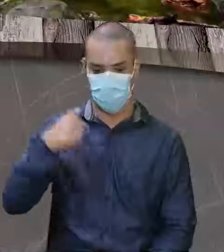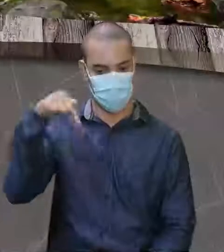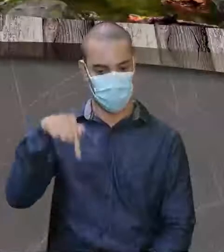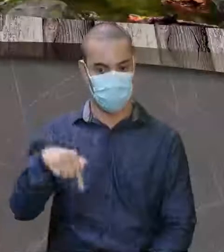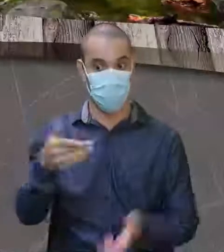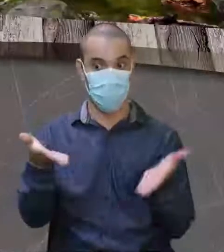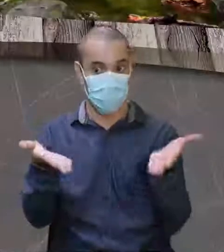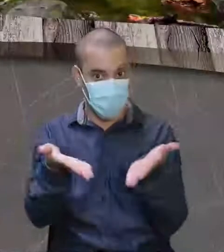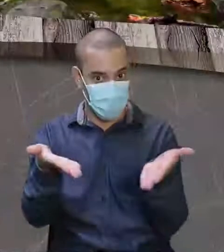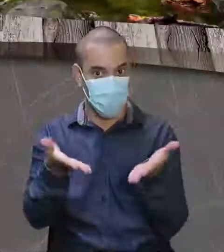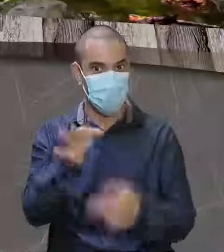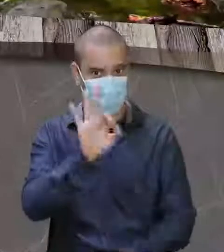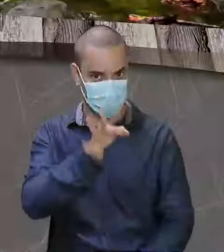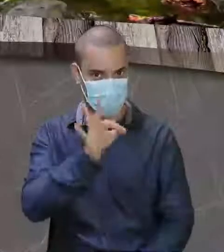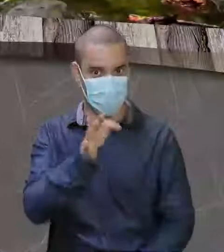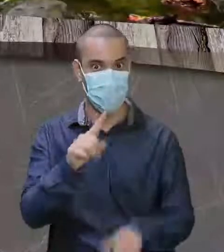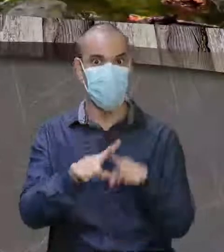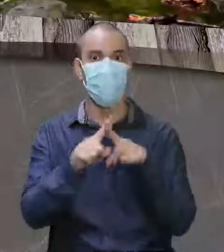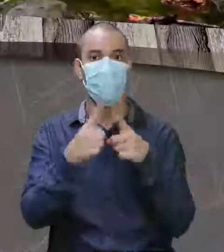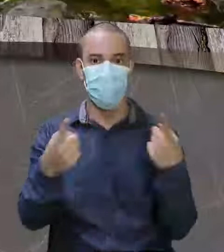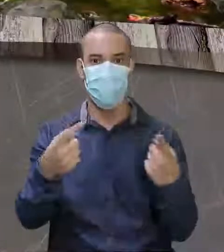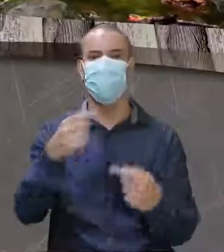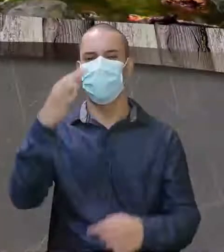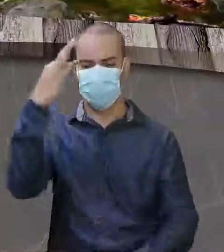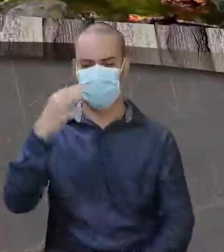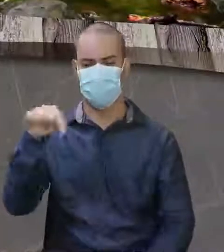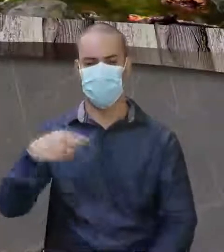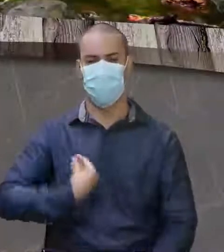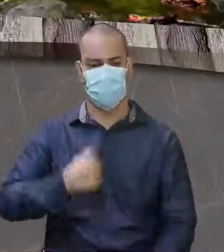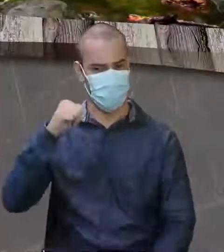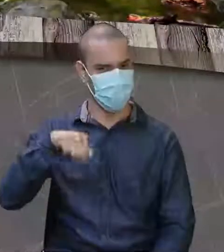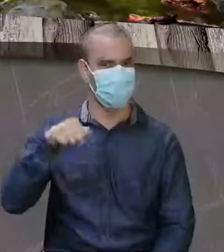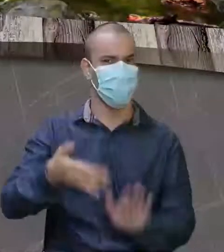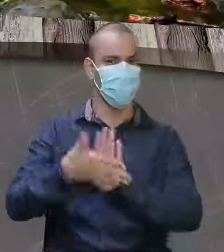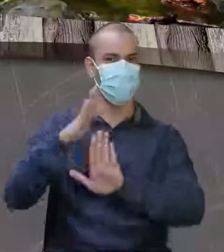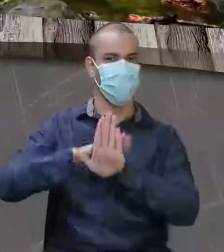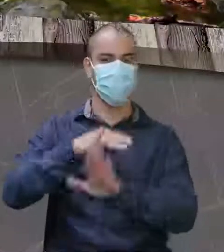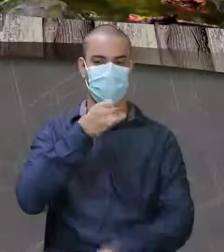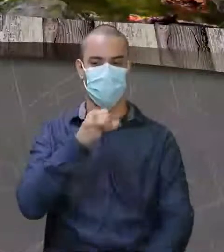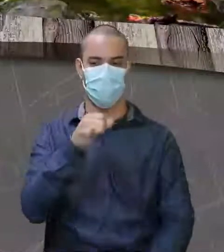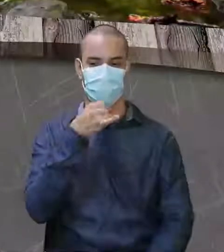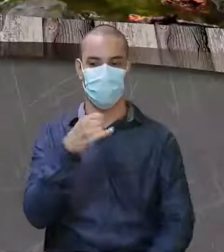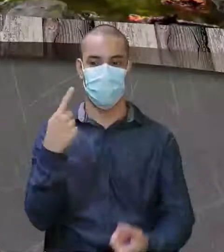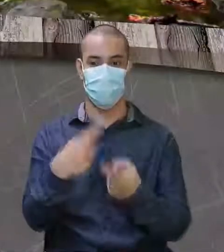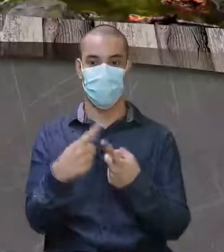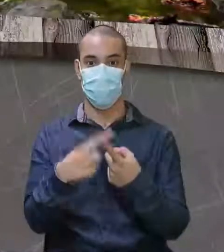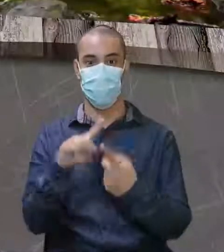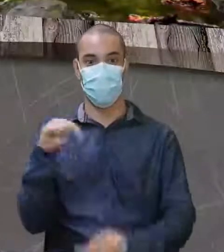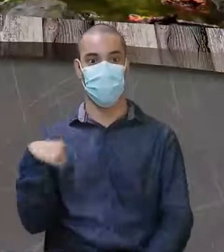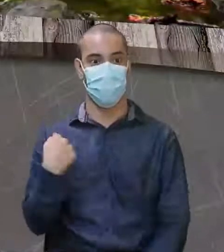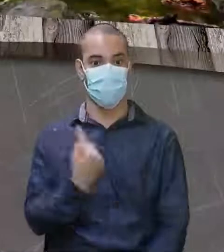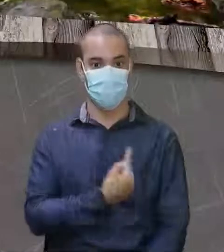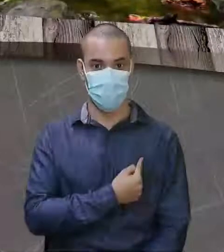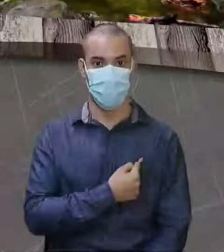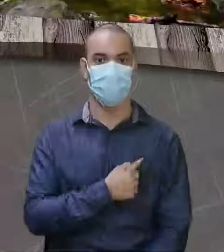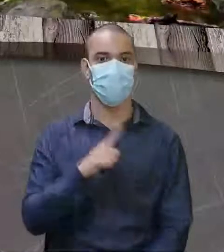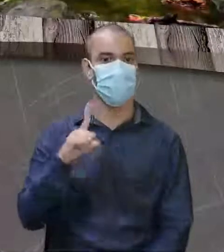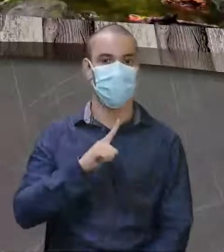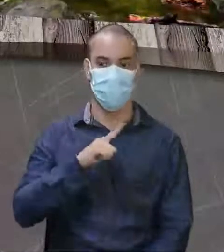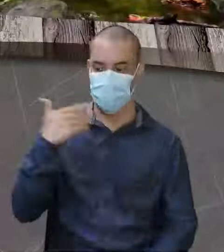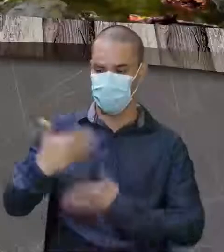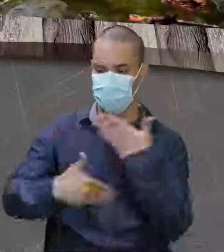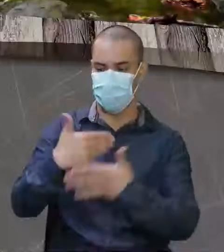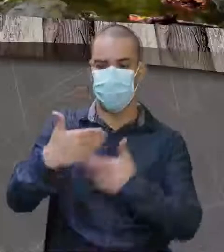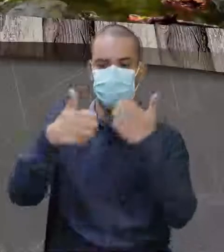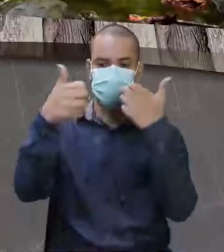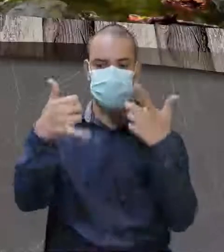comigo aqui, mas em energia pode ter certeza que ela está aqui com a gente, porque a gente está discorrendo aí para vocês